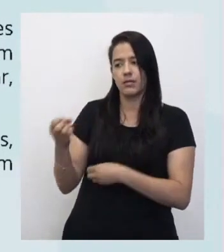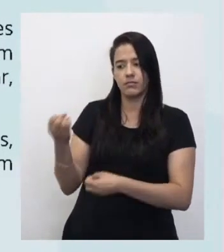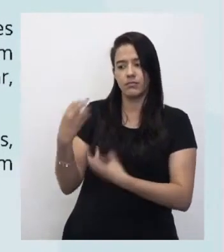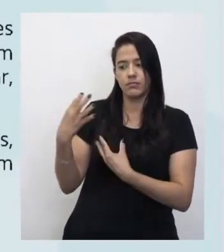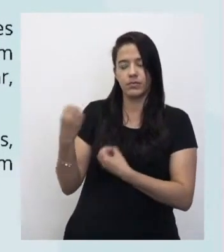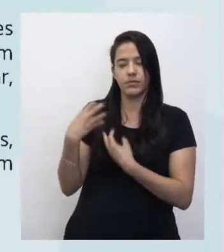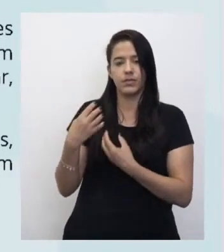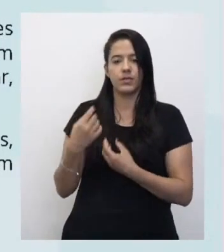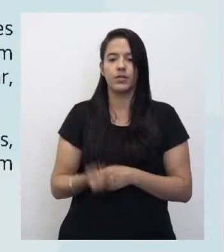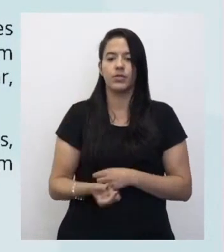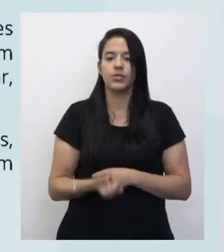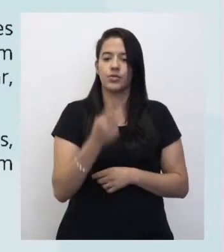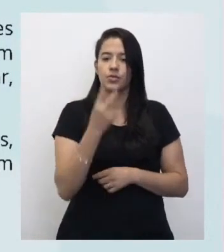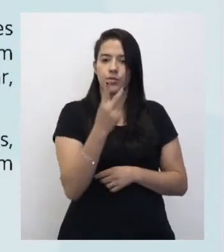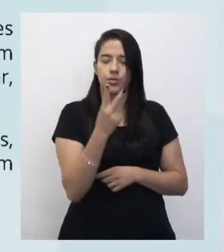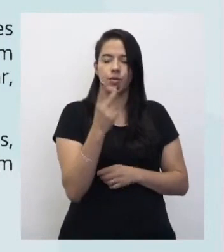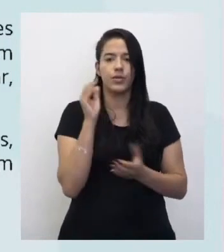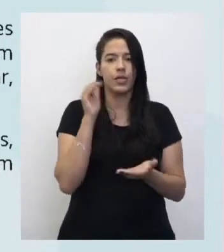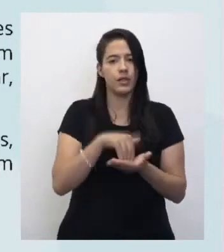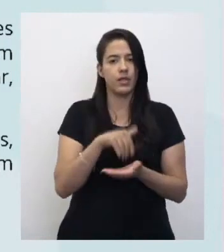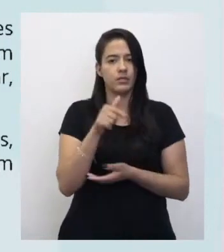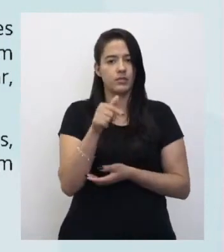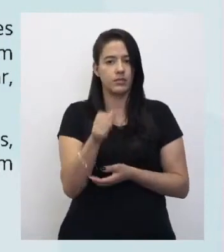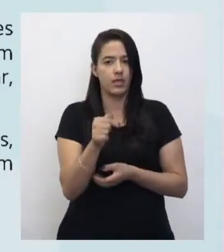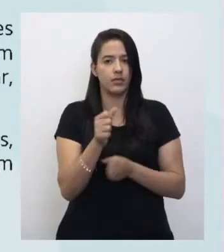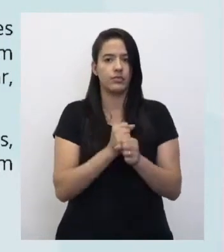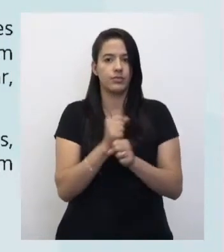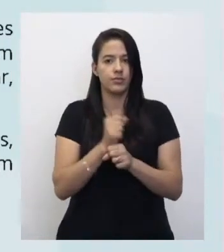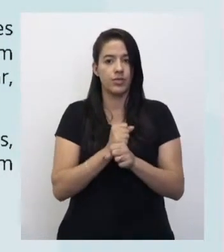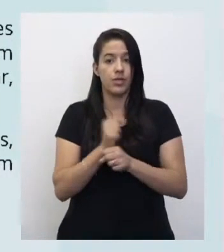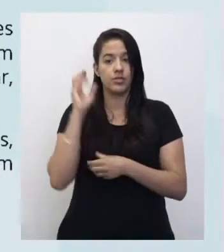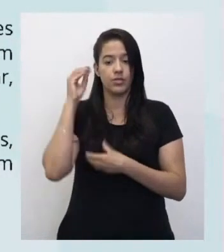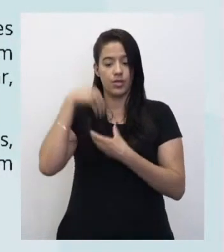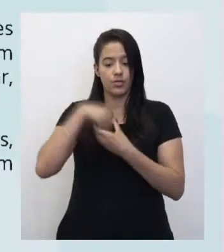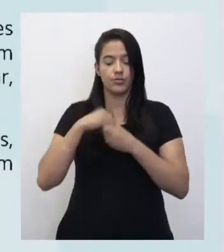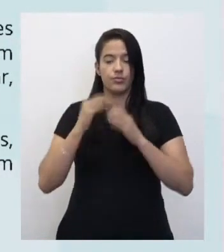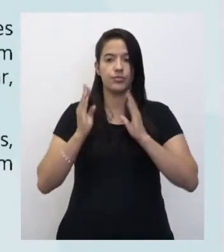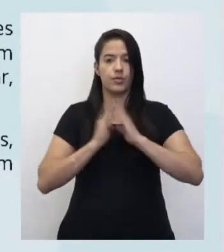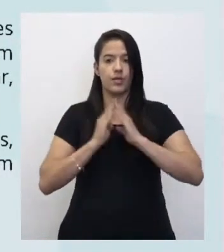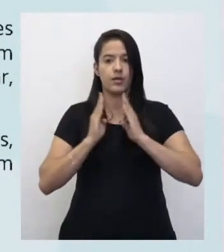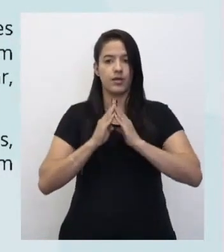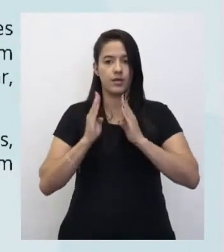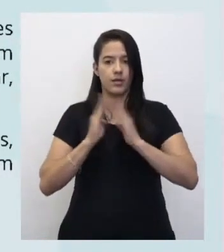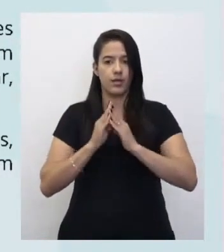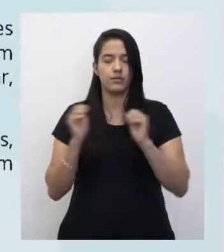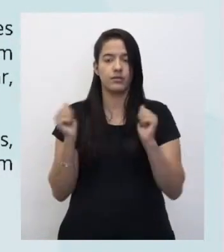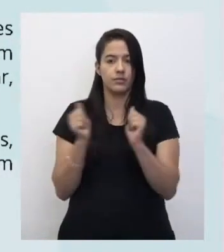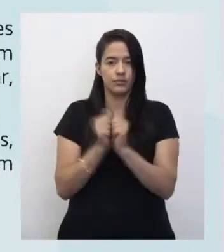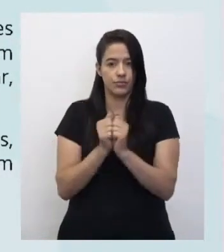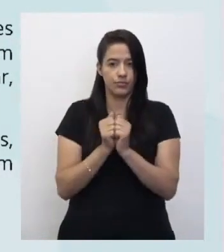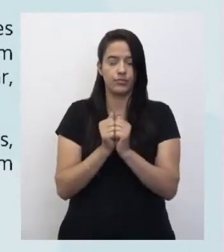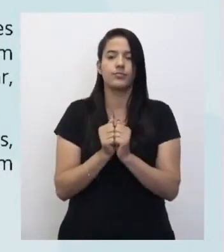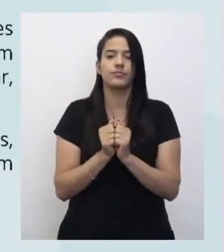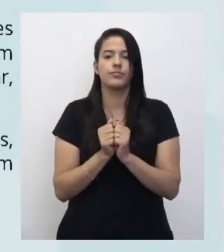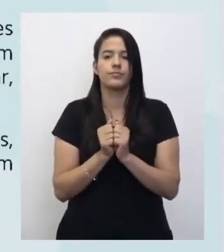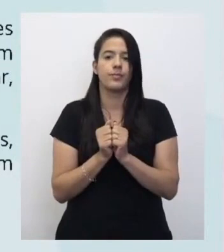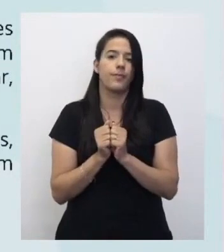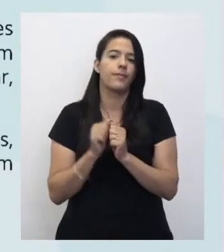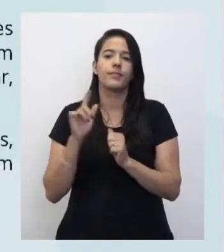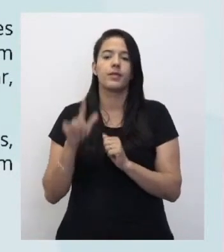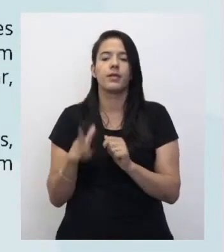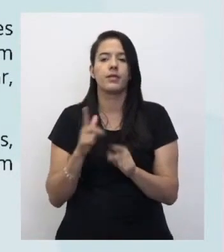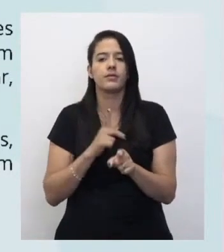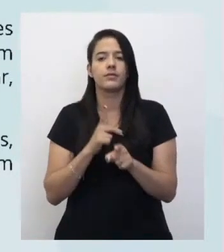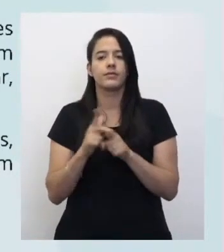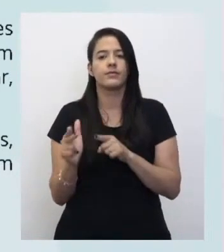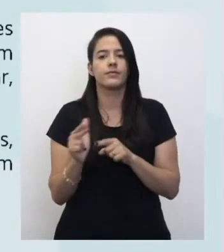de 2 a 7 anos. Esse aprendiz ele ia viver na casa do mestre artesão e ele ganhava